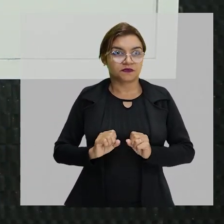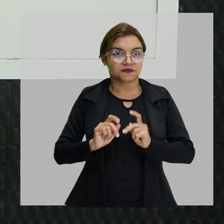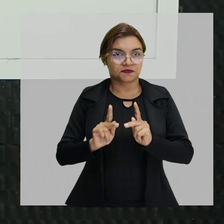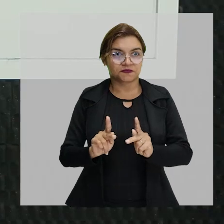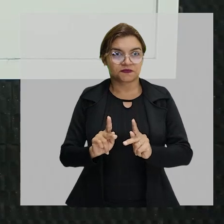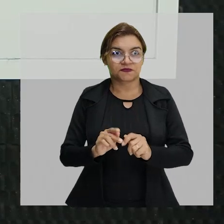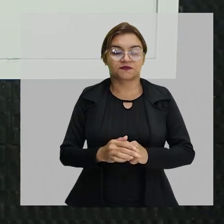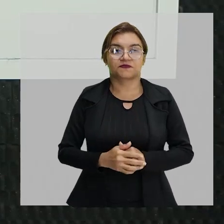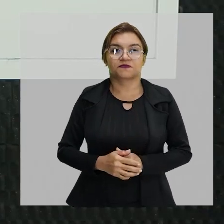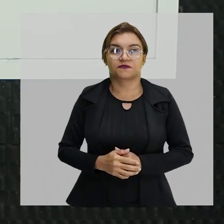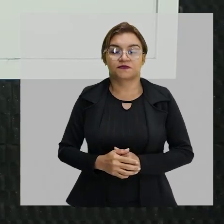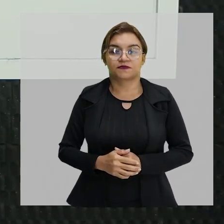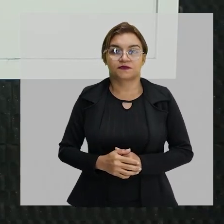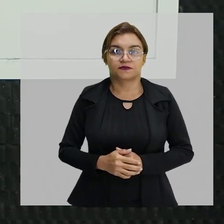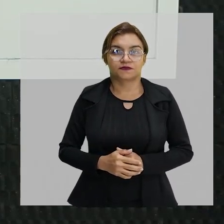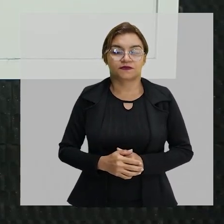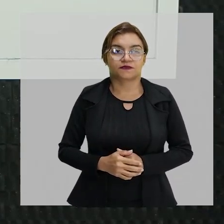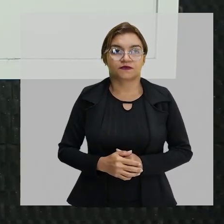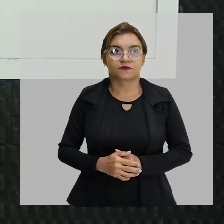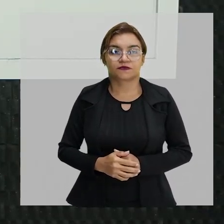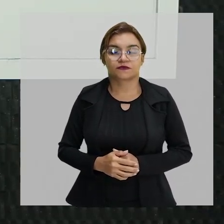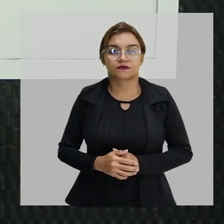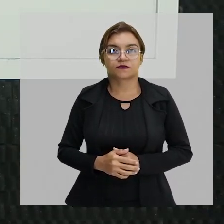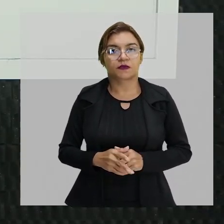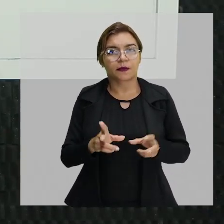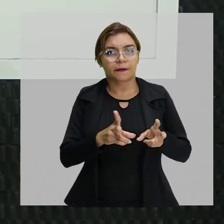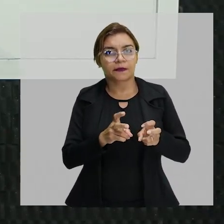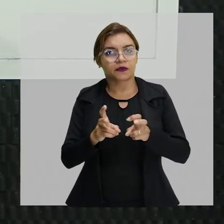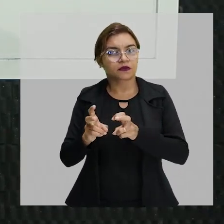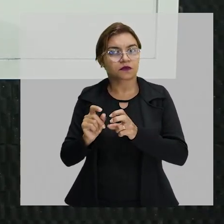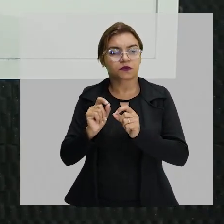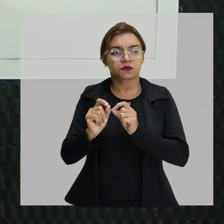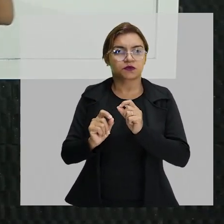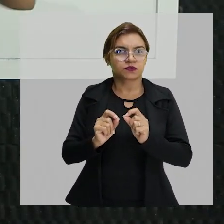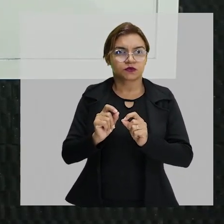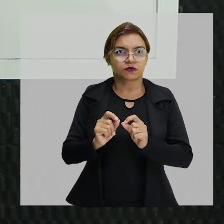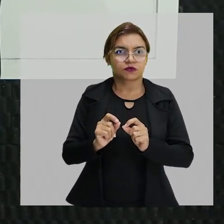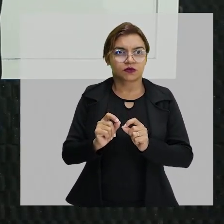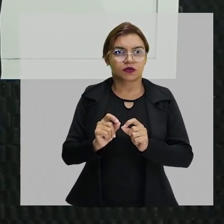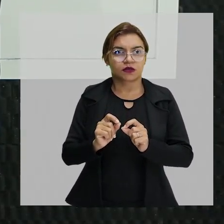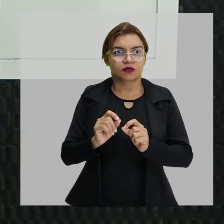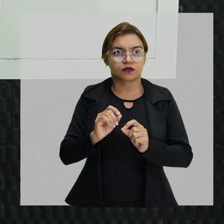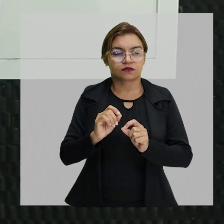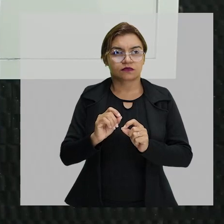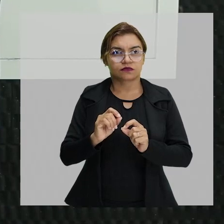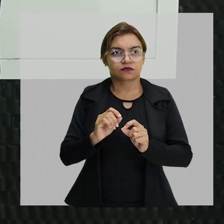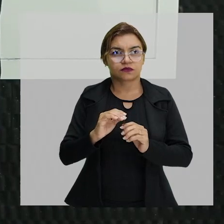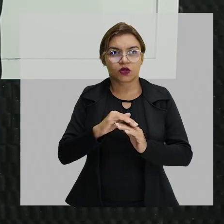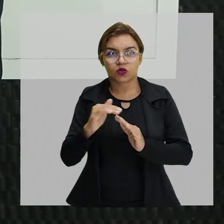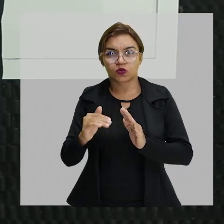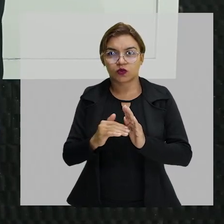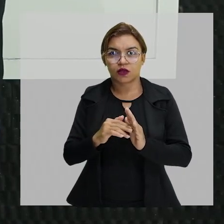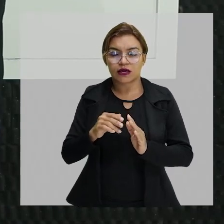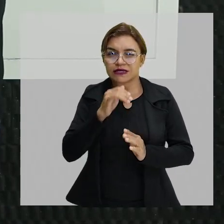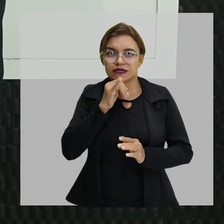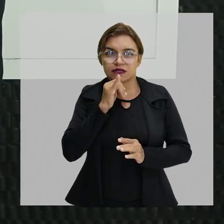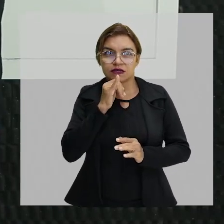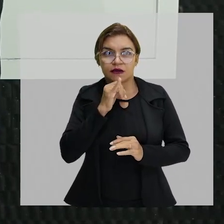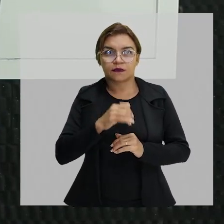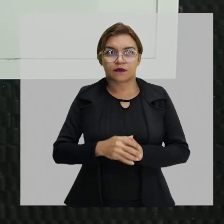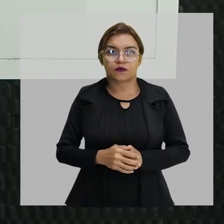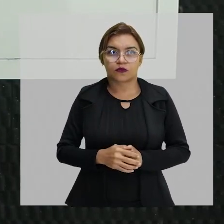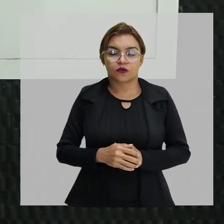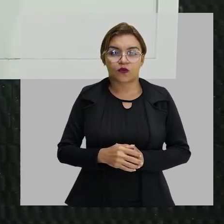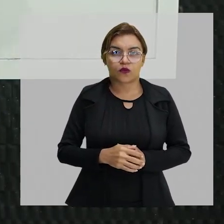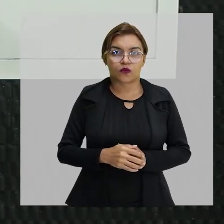certo? Muito bem, a gente vê que isso aqui, turma, isso aqui é igual a 40, né? Se você